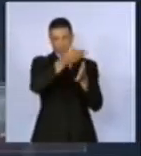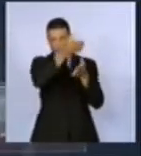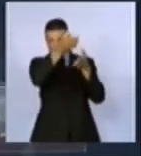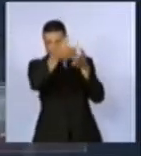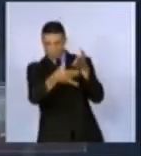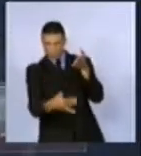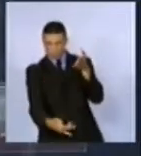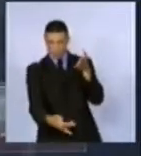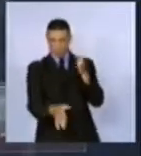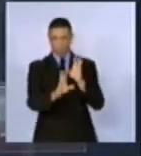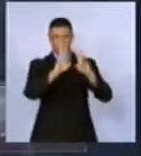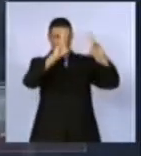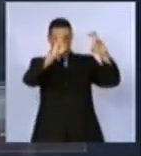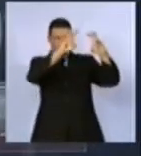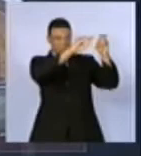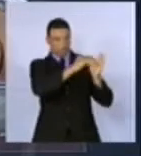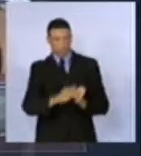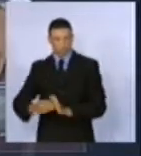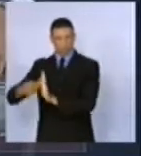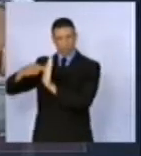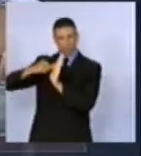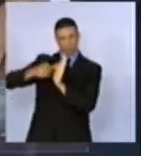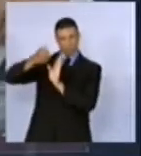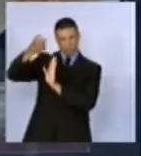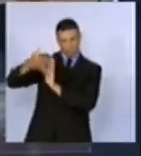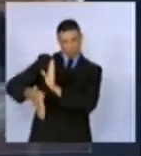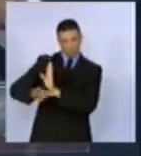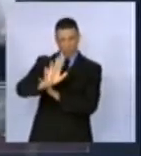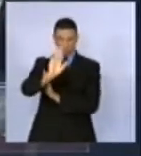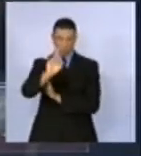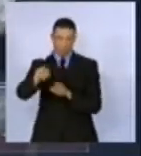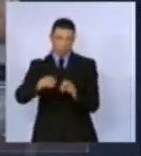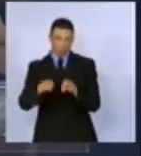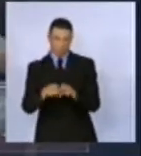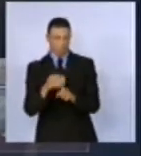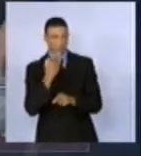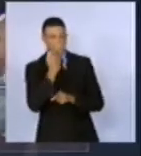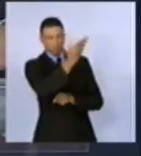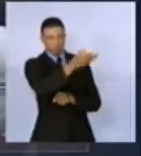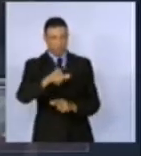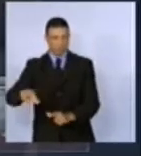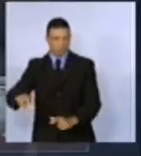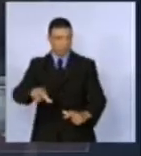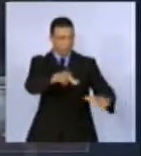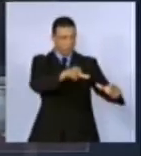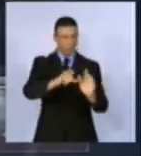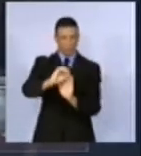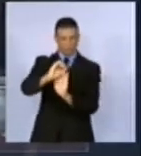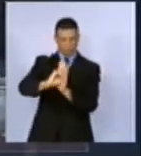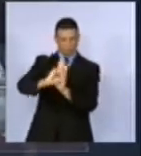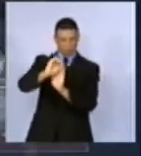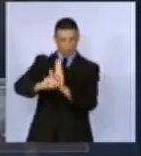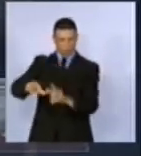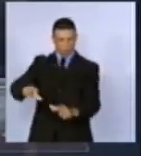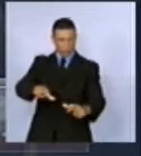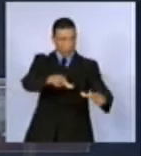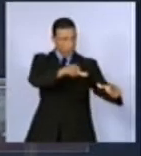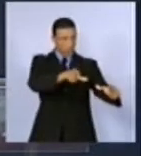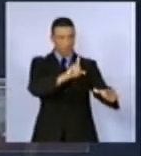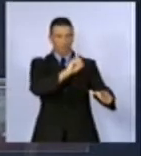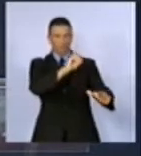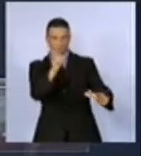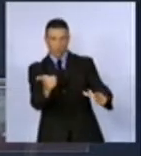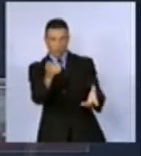dor o tema e nós deixamos à disposição de vossa excelência inclusive o Ofício com a visão mais geral da contag